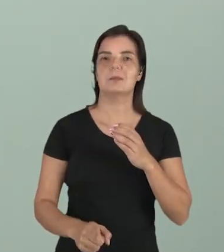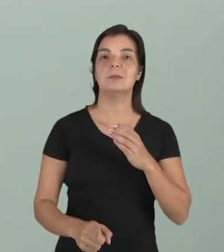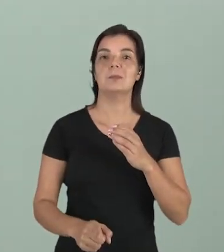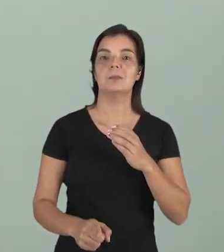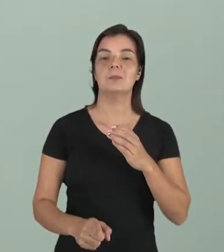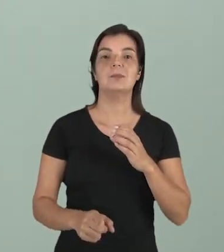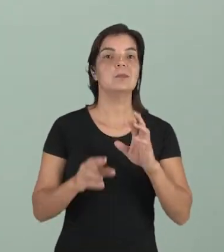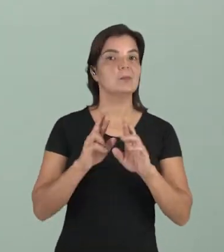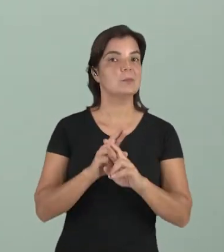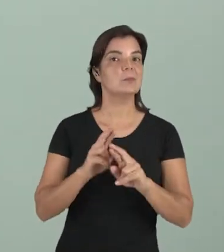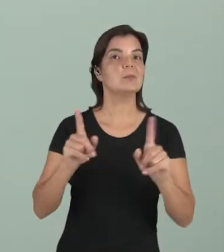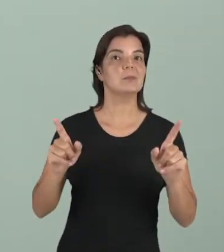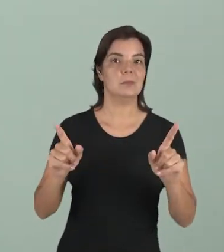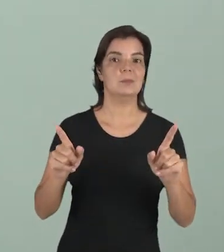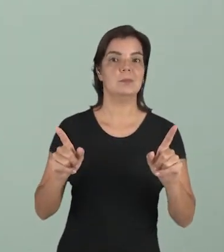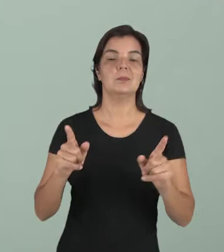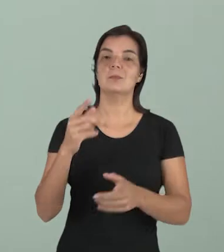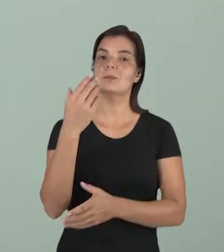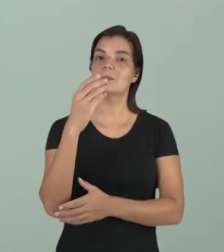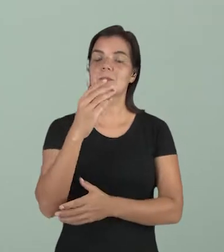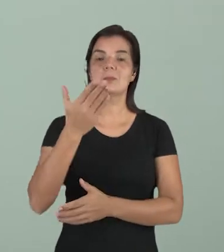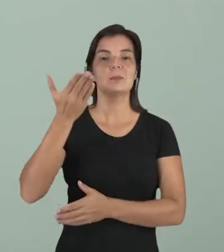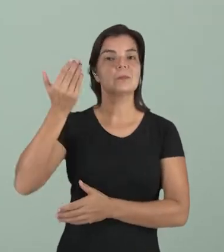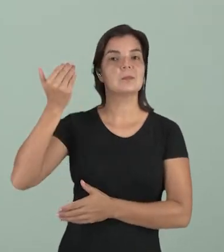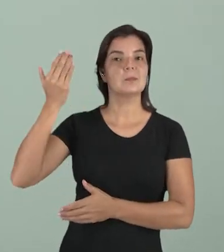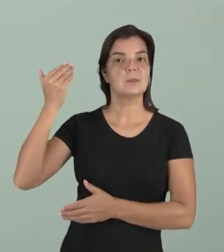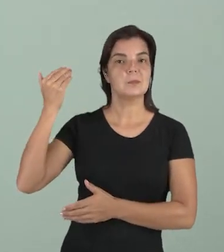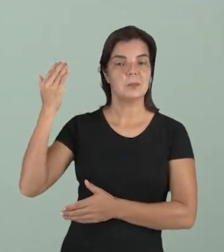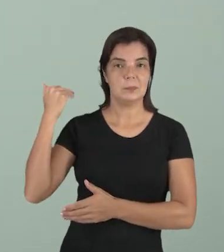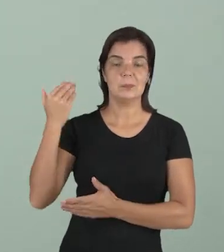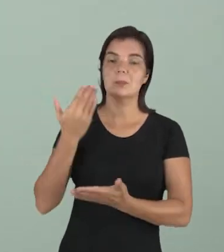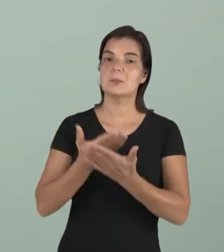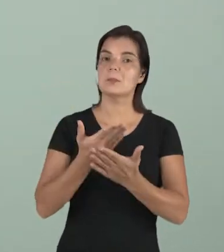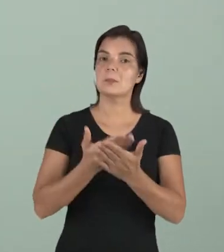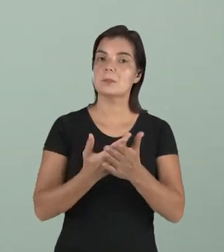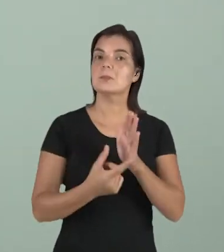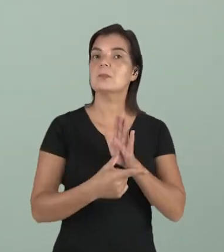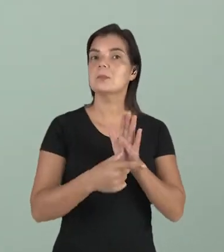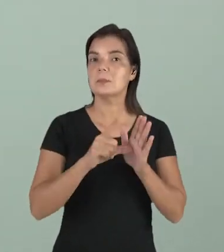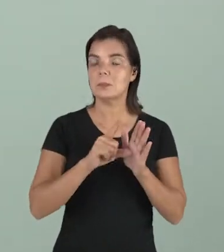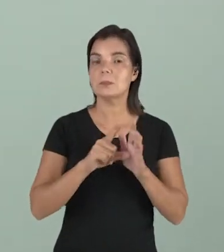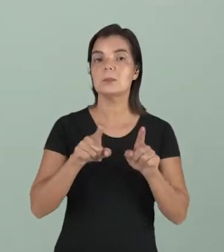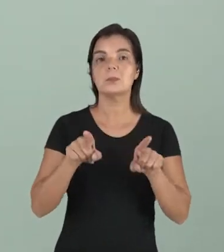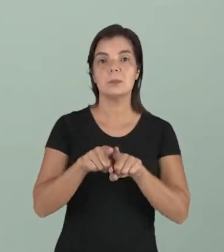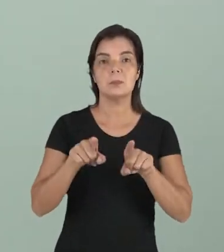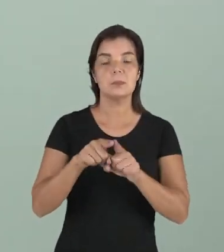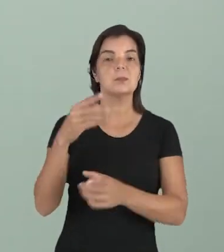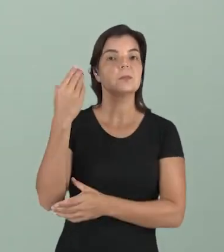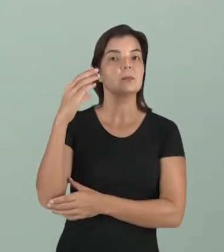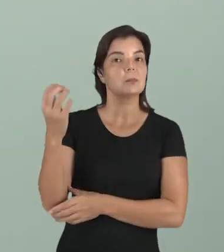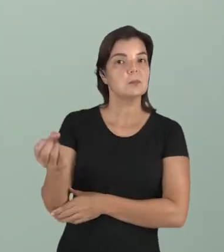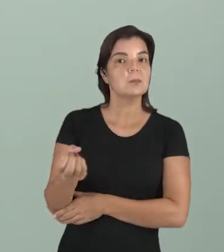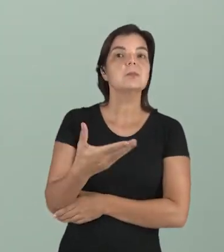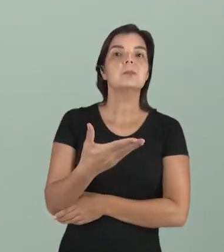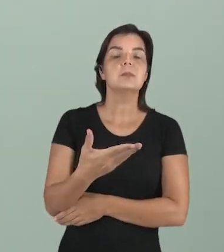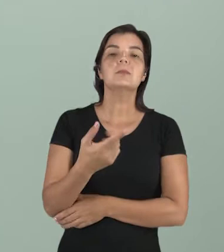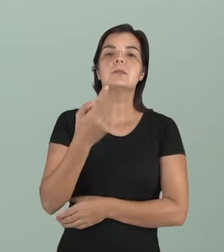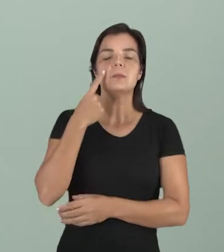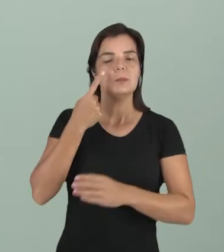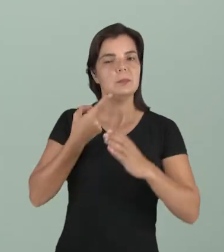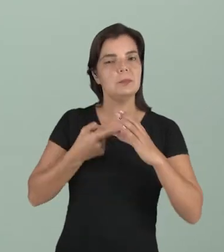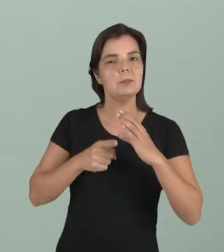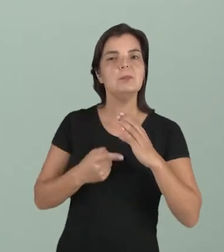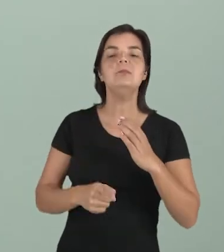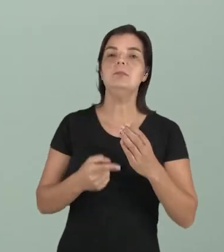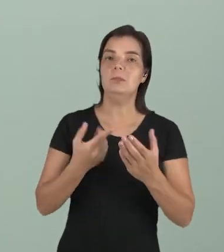mais nessa diferença entre a ciência antiga e medieval, que foi da aula passada, e a ciência moderna. Então a gente vai se